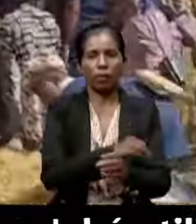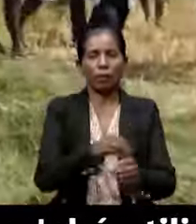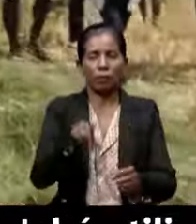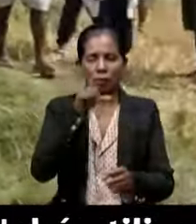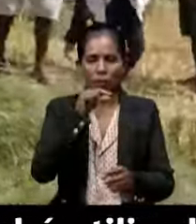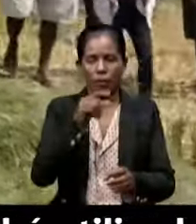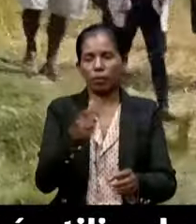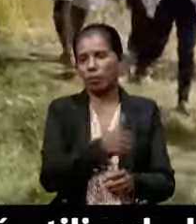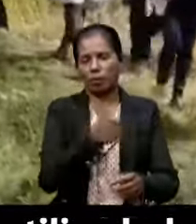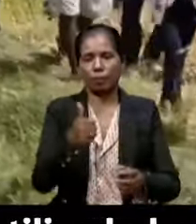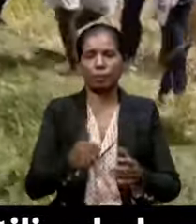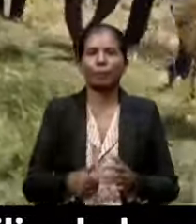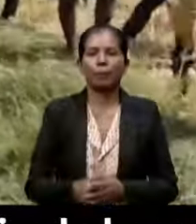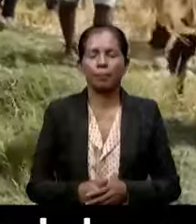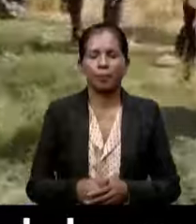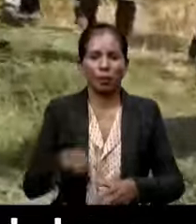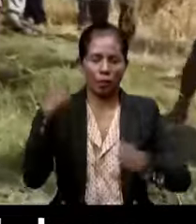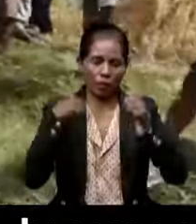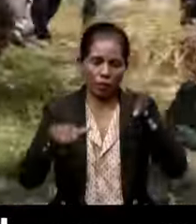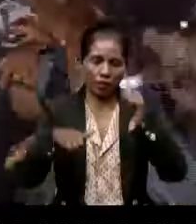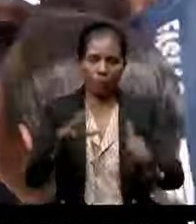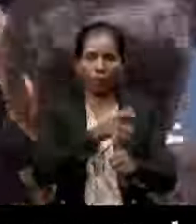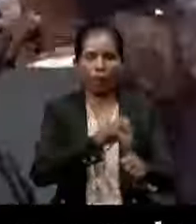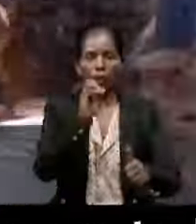no seluktan. Entretanto, atividade